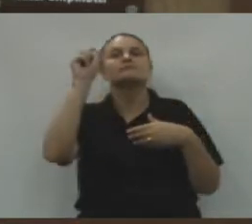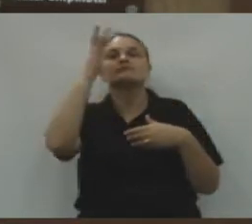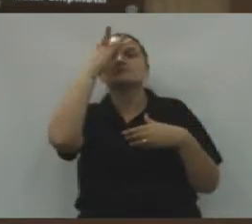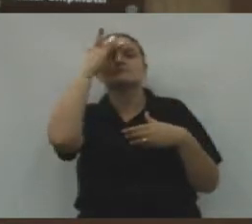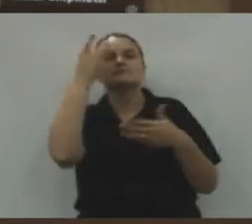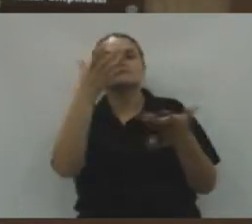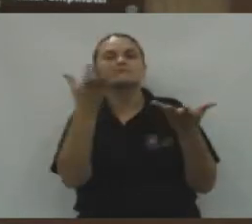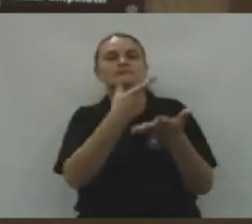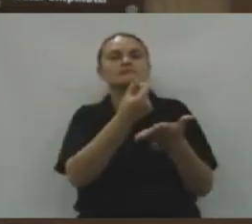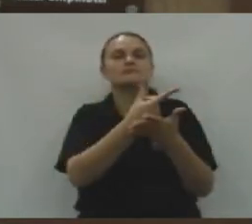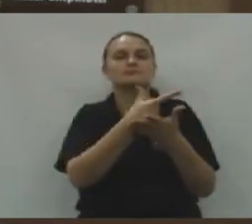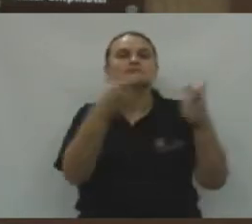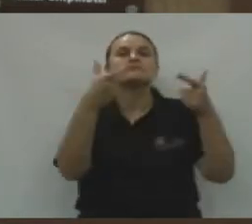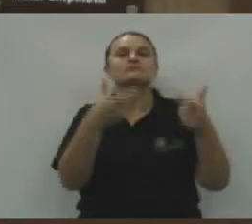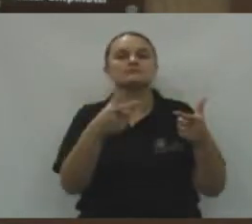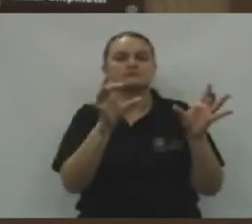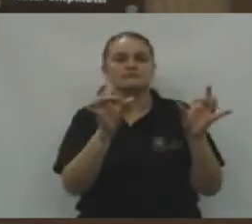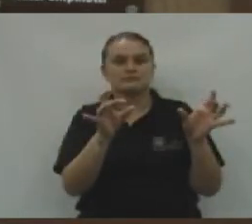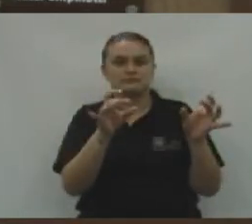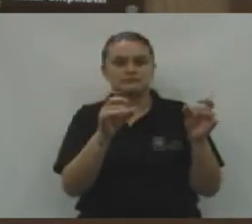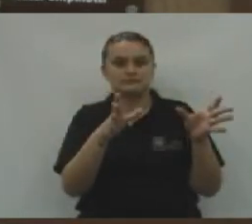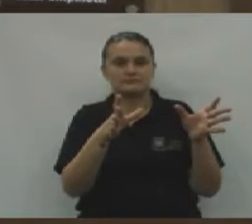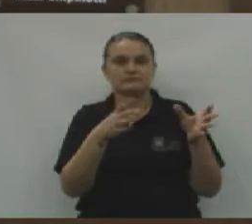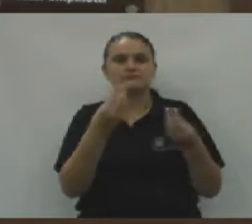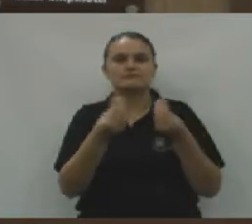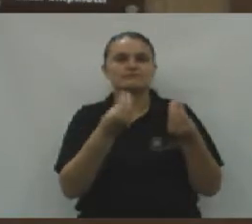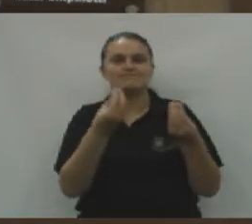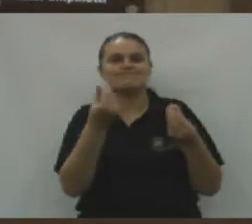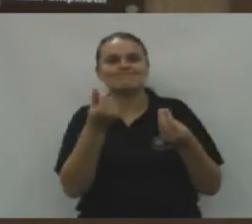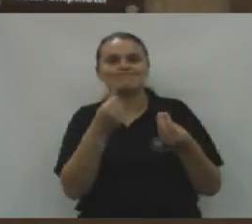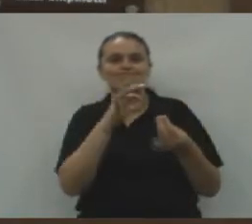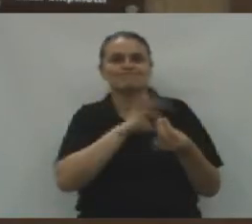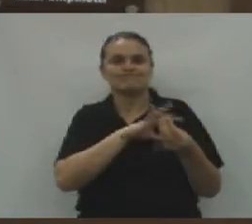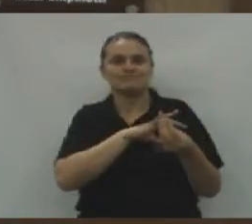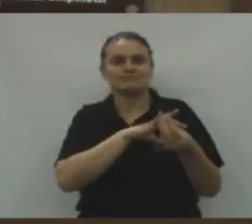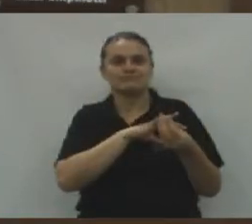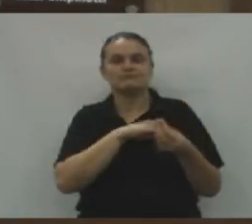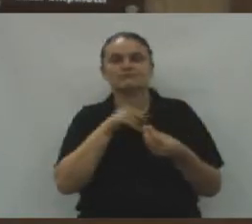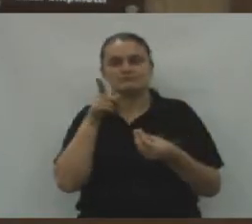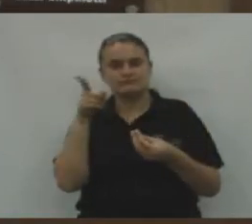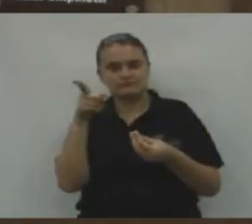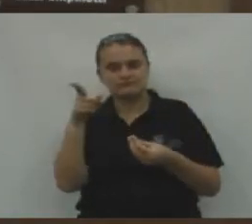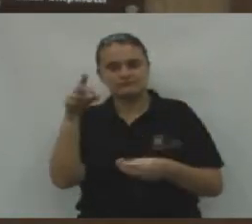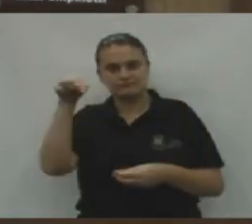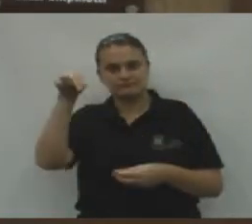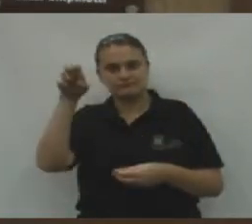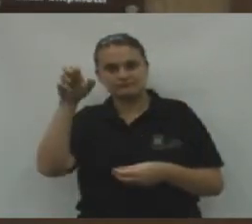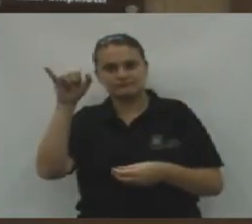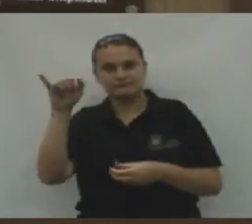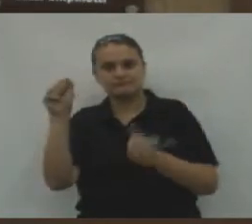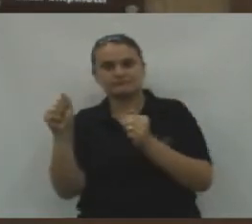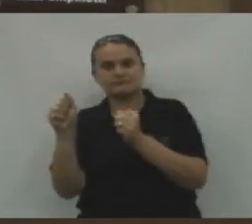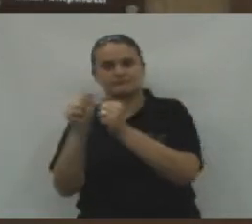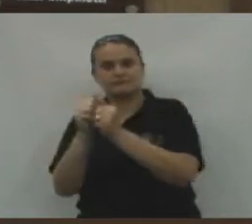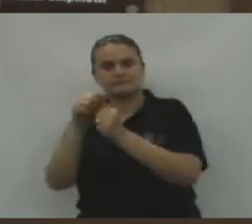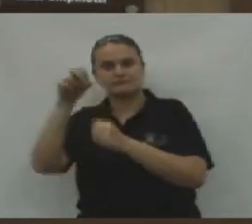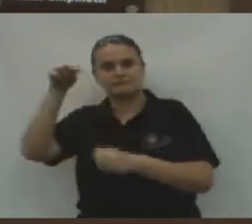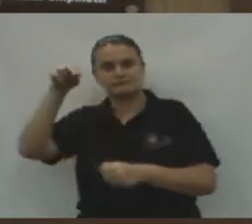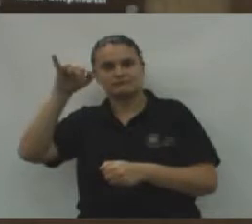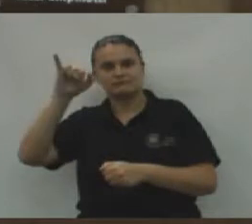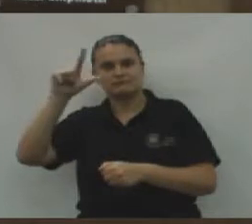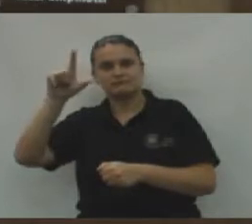na prateleira do supermercado e no comércio em geral. E que você tem trabalhado com maestria, junto com a Nileia, a parte